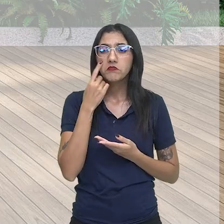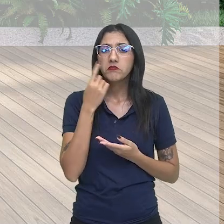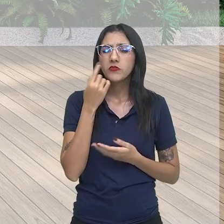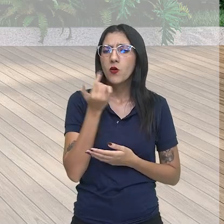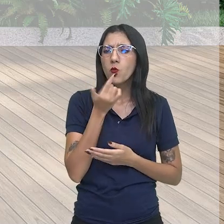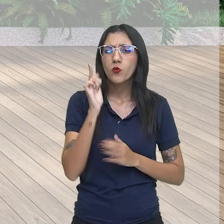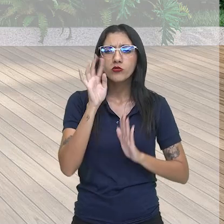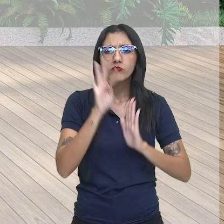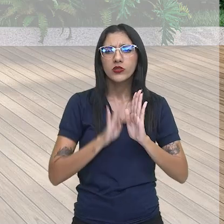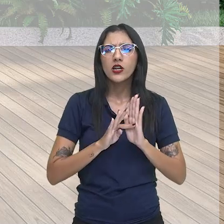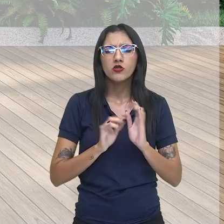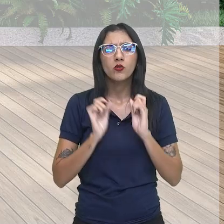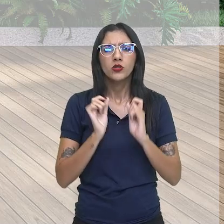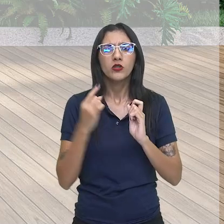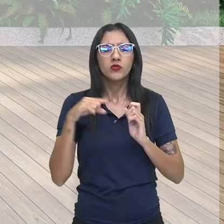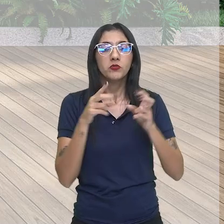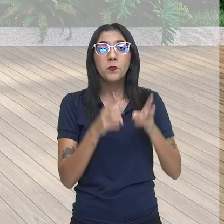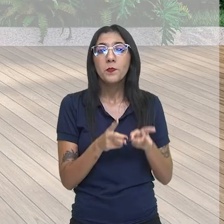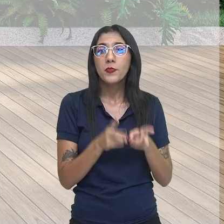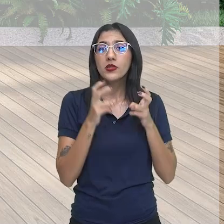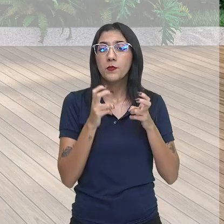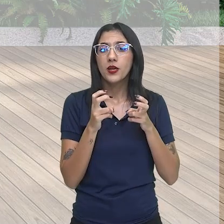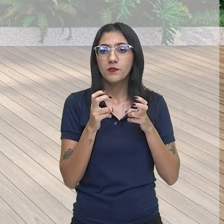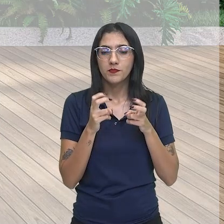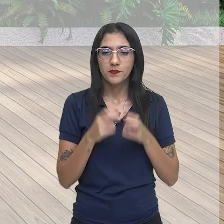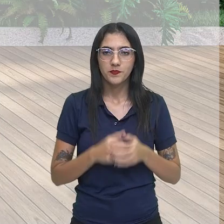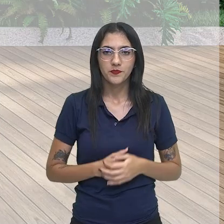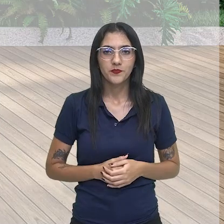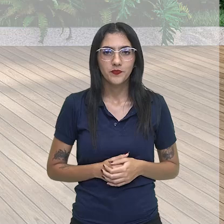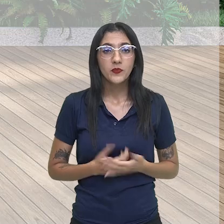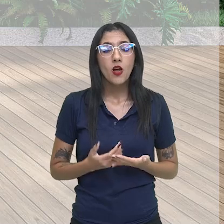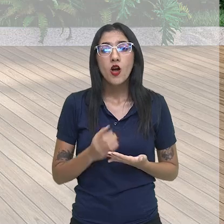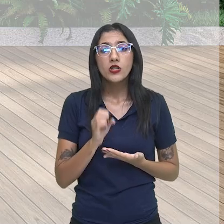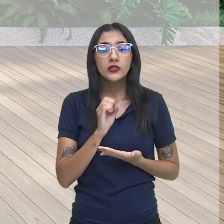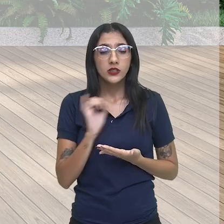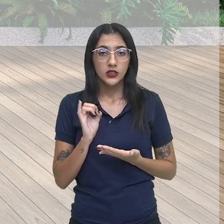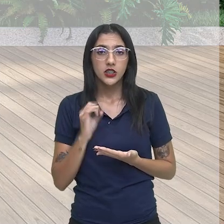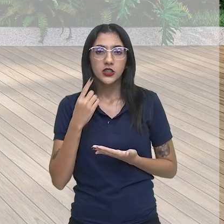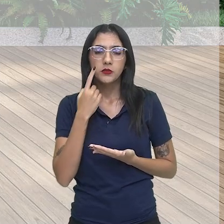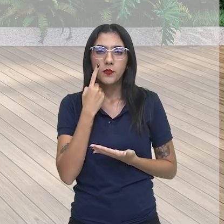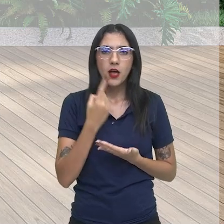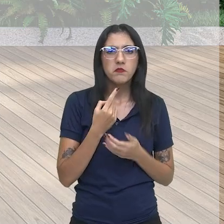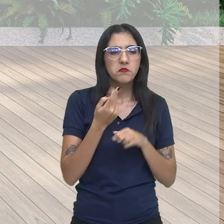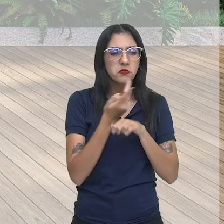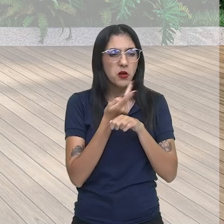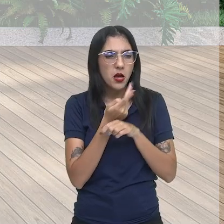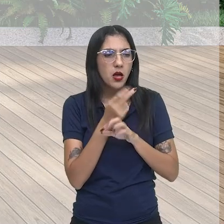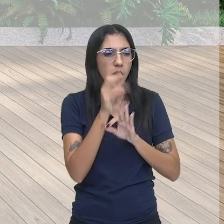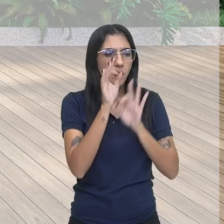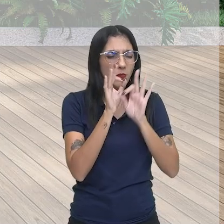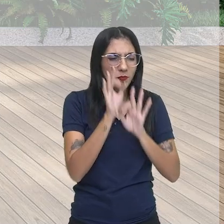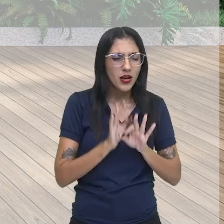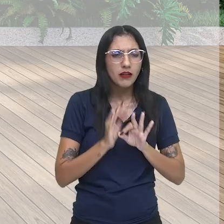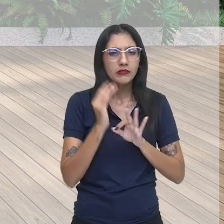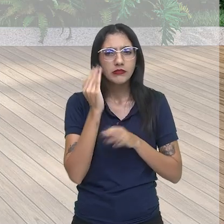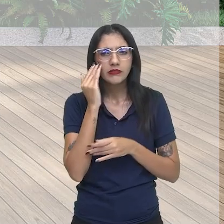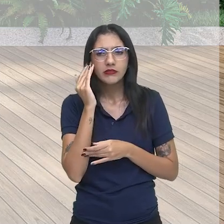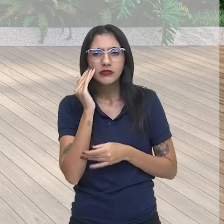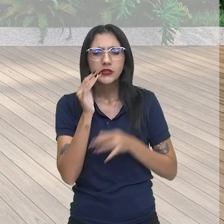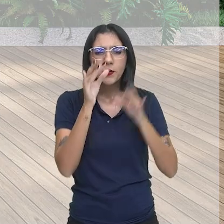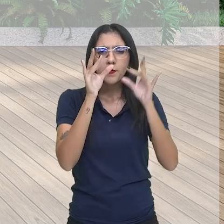pode inferir desse texto. Por quê? Se eu for procurar interpretar, né,